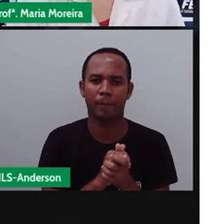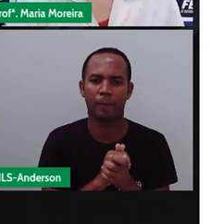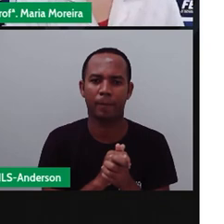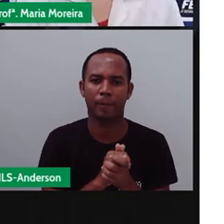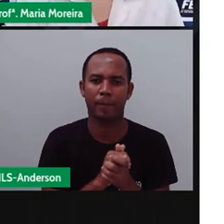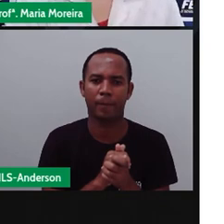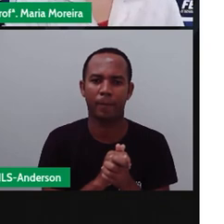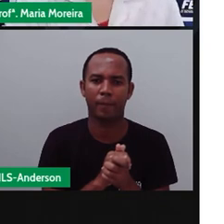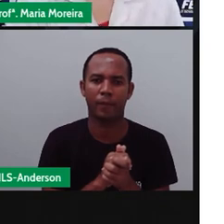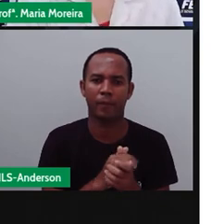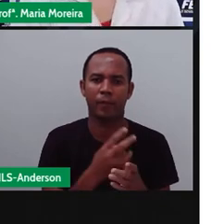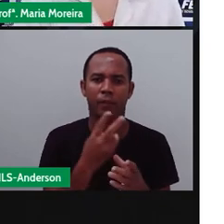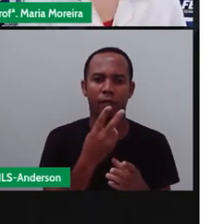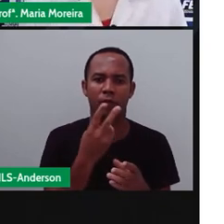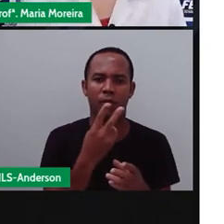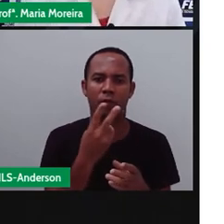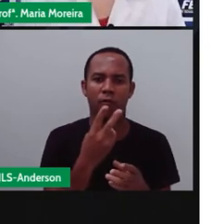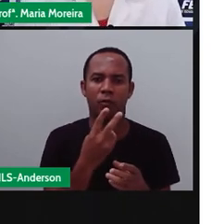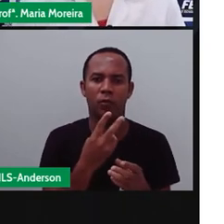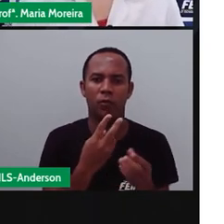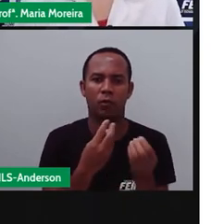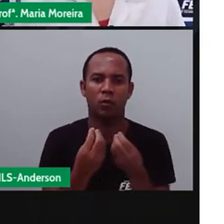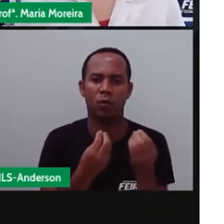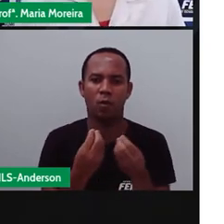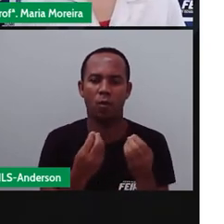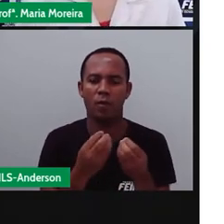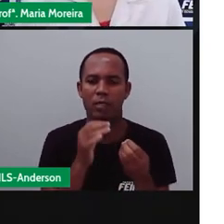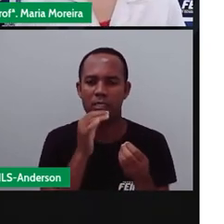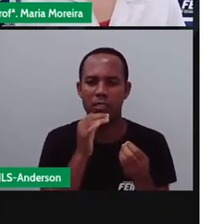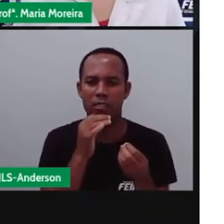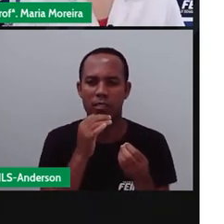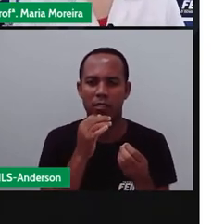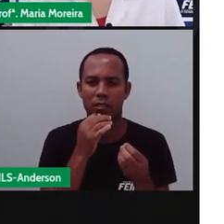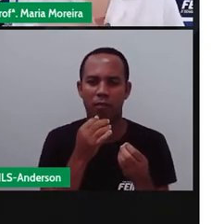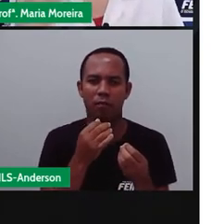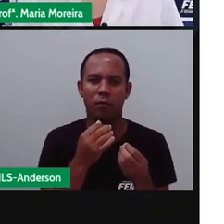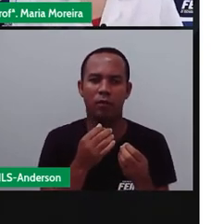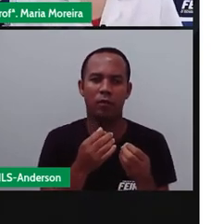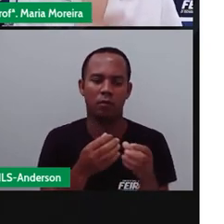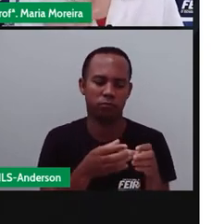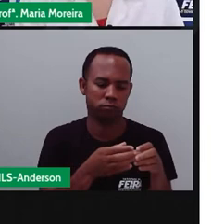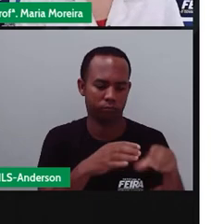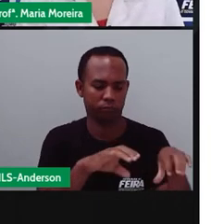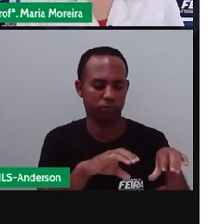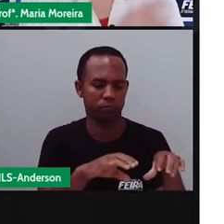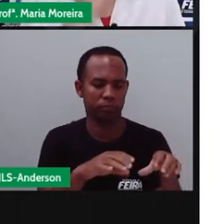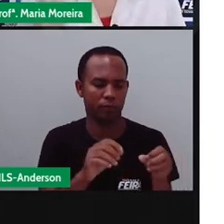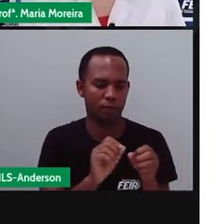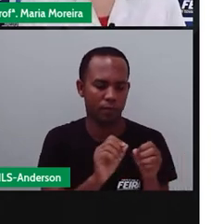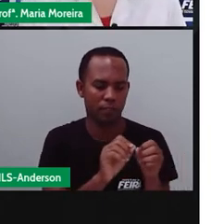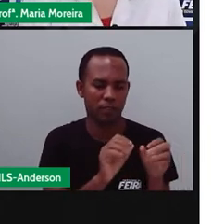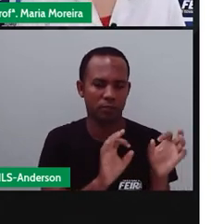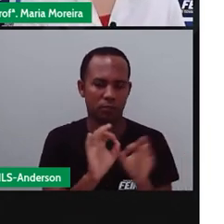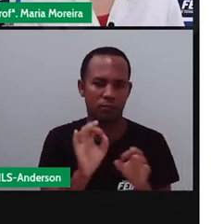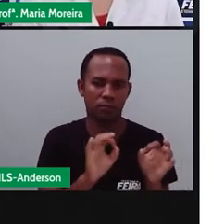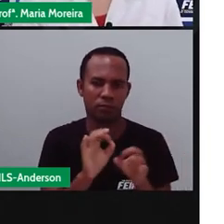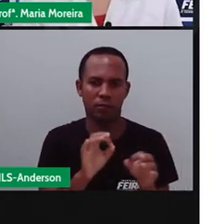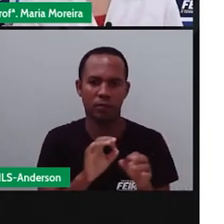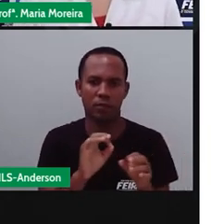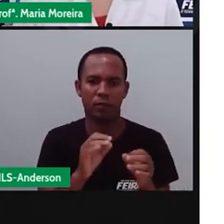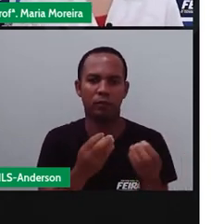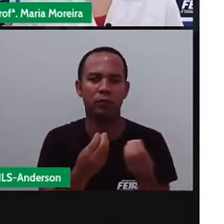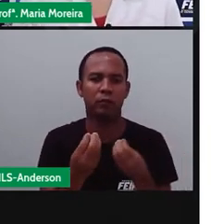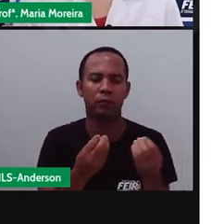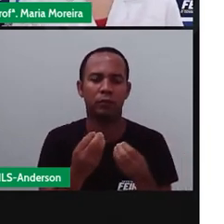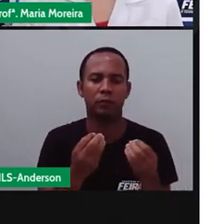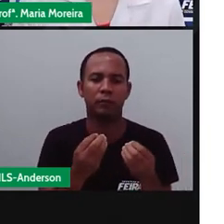Bom, já na segunda parte, qual é a segunda parte? O modo de preparo, não é isso? Ou só preparo, o modo de fazer, ou como fazer. Depende